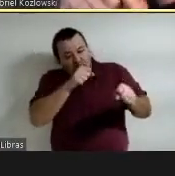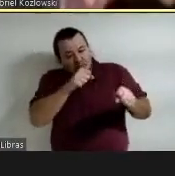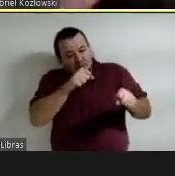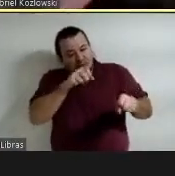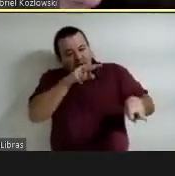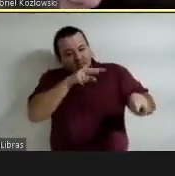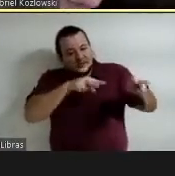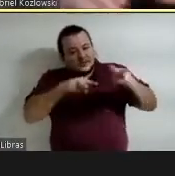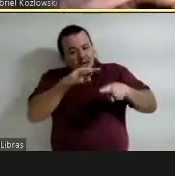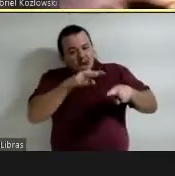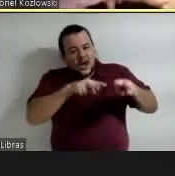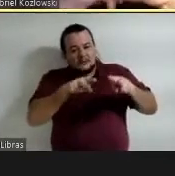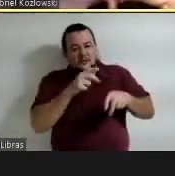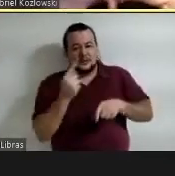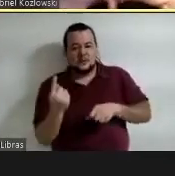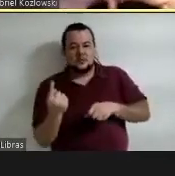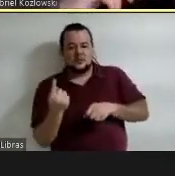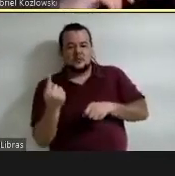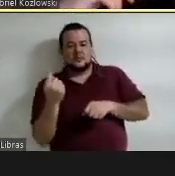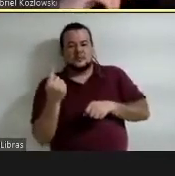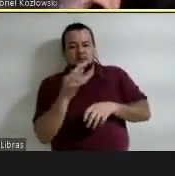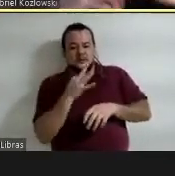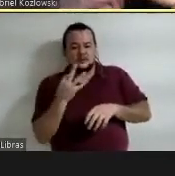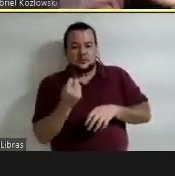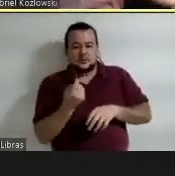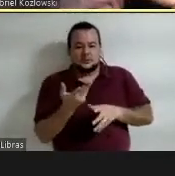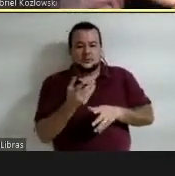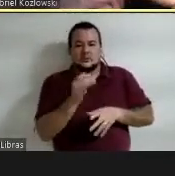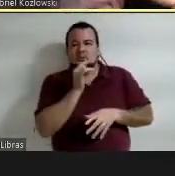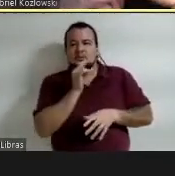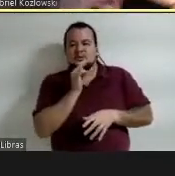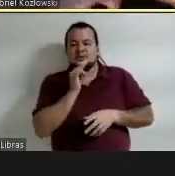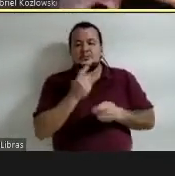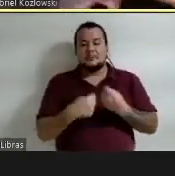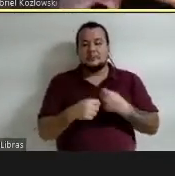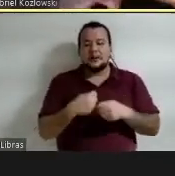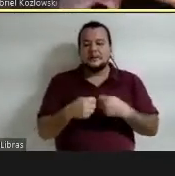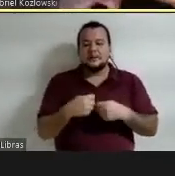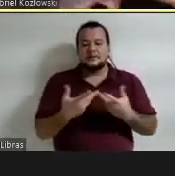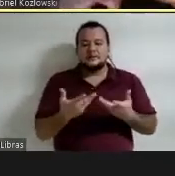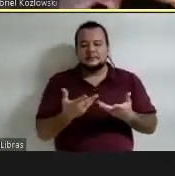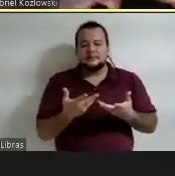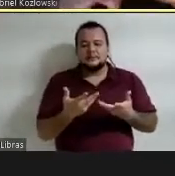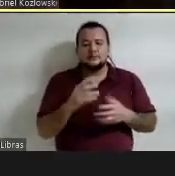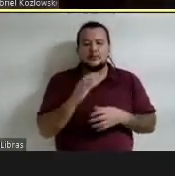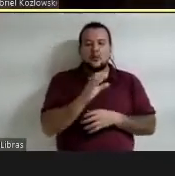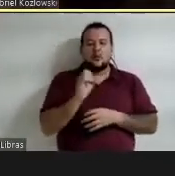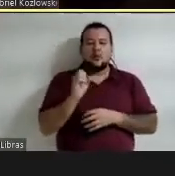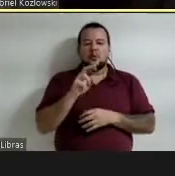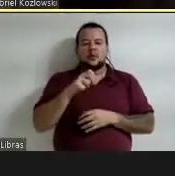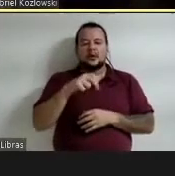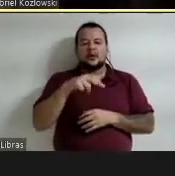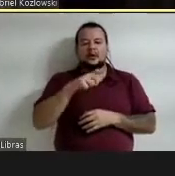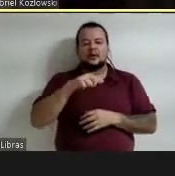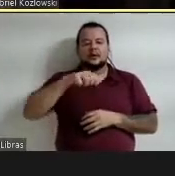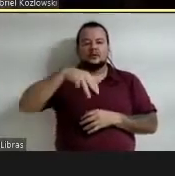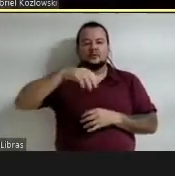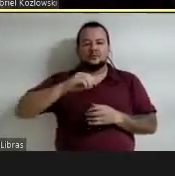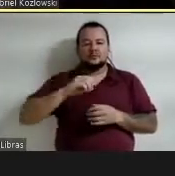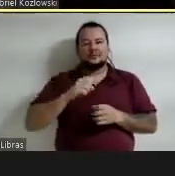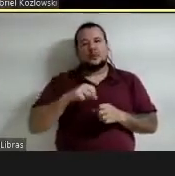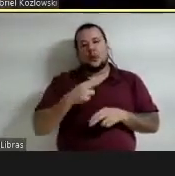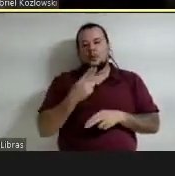e totalizadoras. Por exemplo, capitalismo, colonialismo, ou, mais extremo, nazismo, por exemplo.